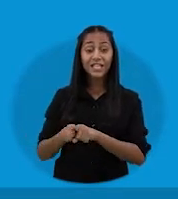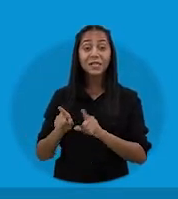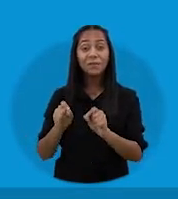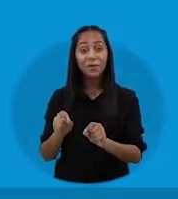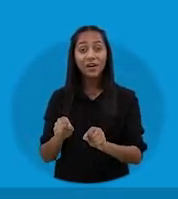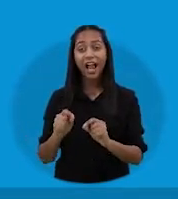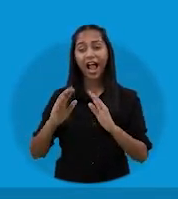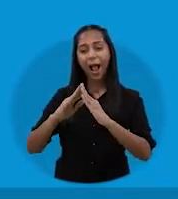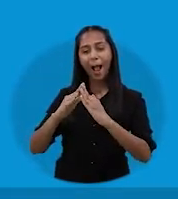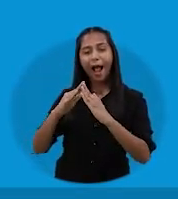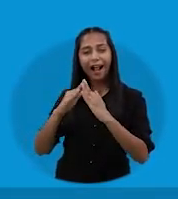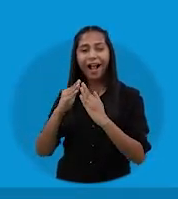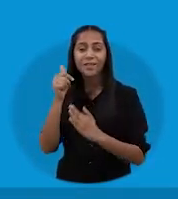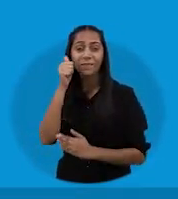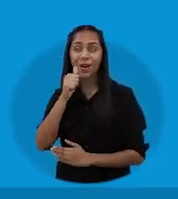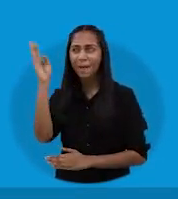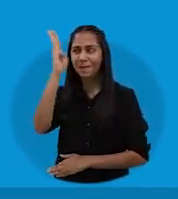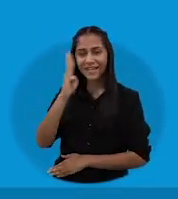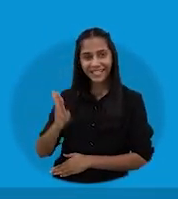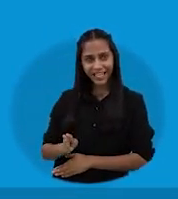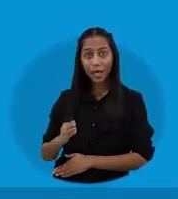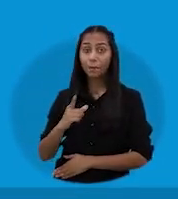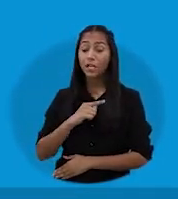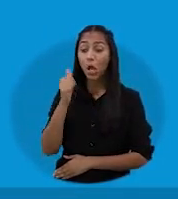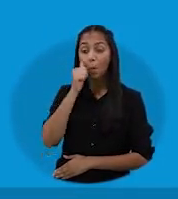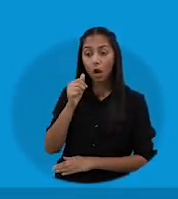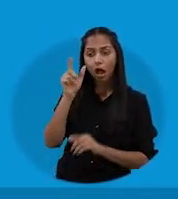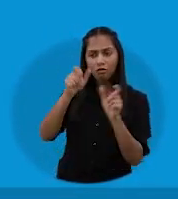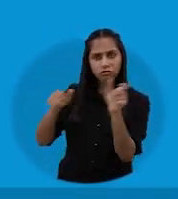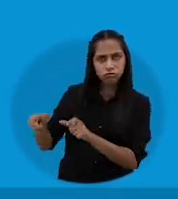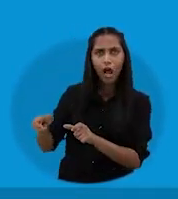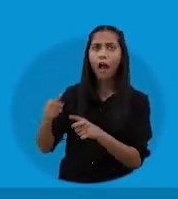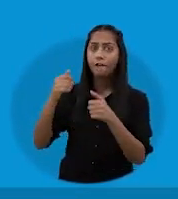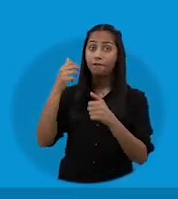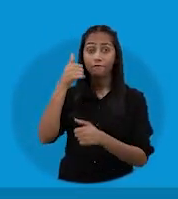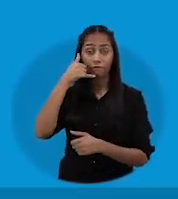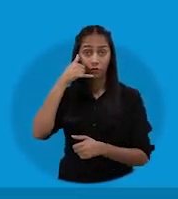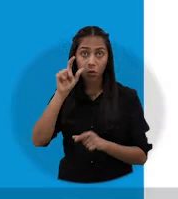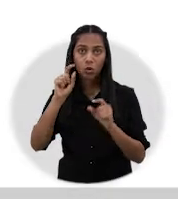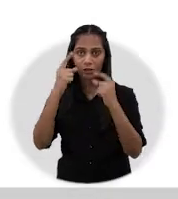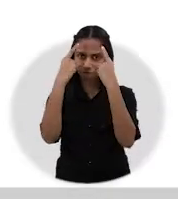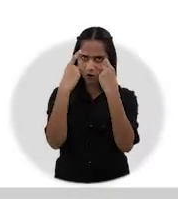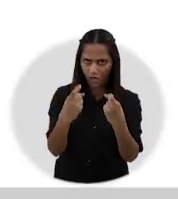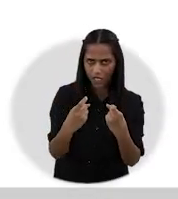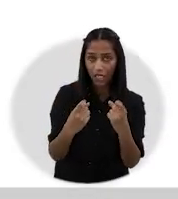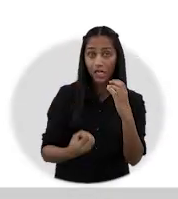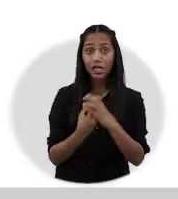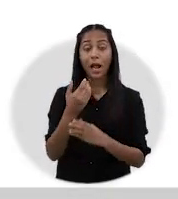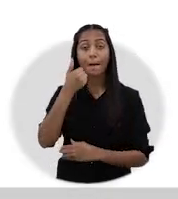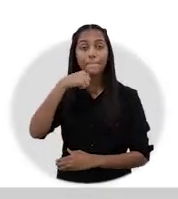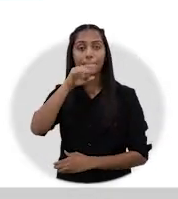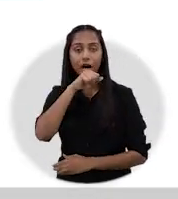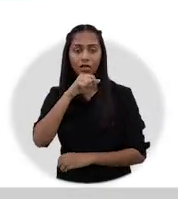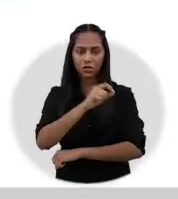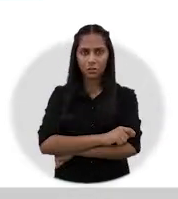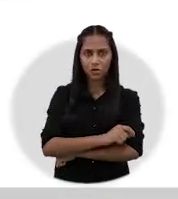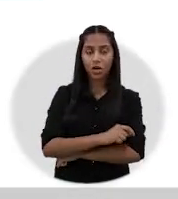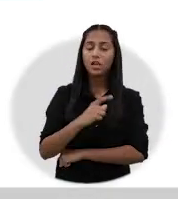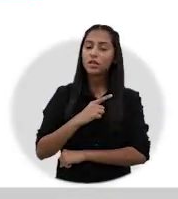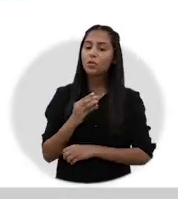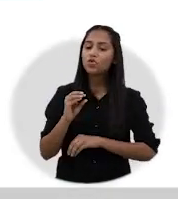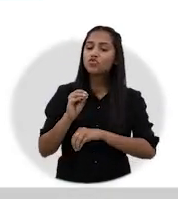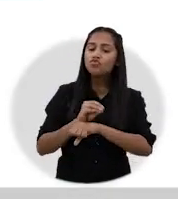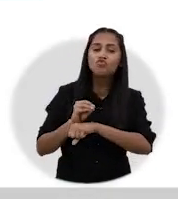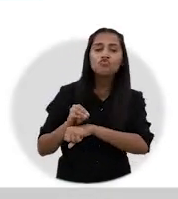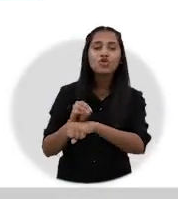capacitação. Instalar a Casa da Mulher Brasileira para abrigar mulheres vítimas de violência. Criar um Mãe Mossoroense,